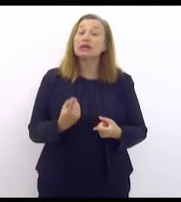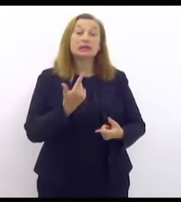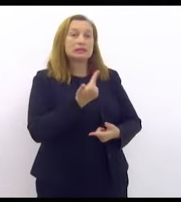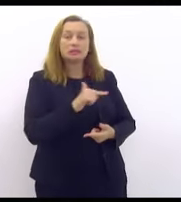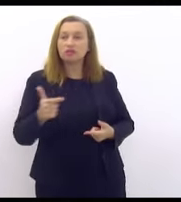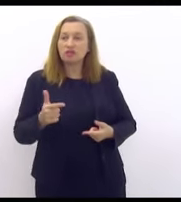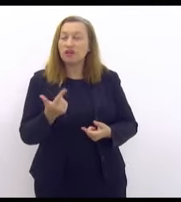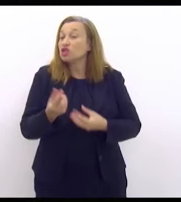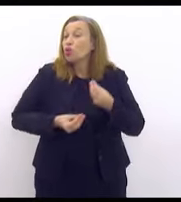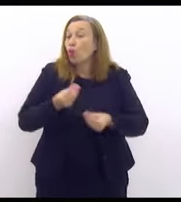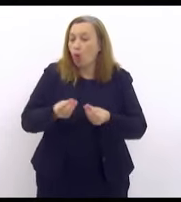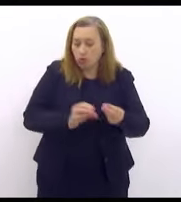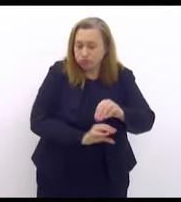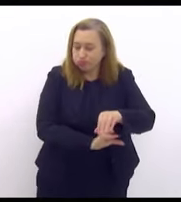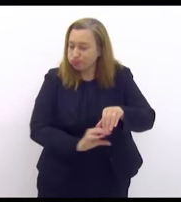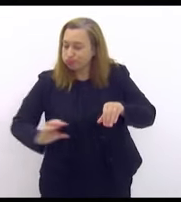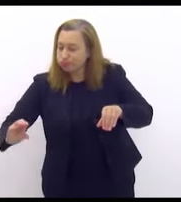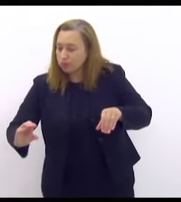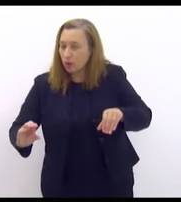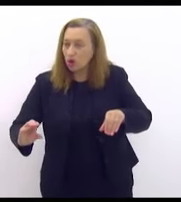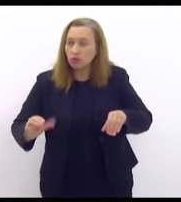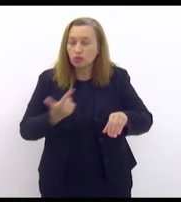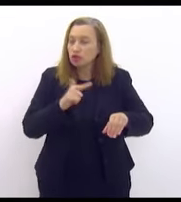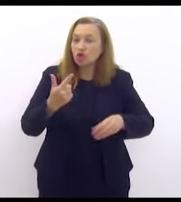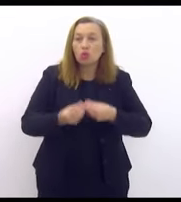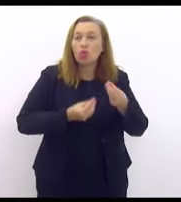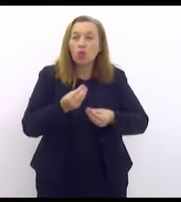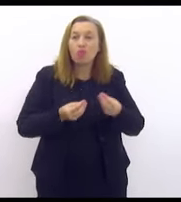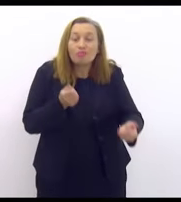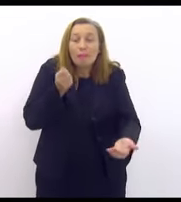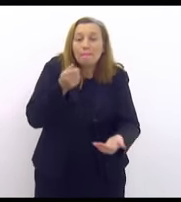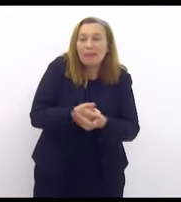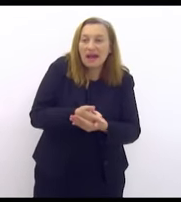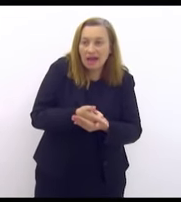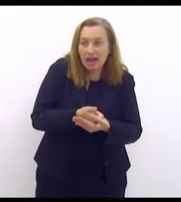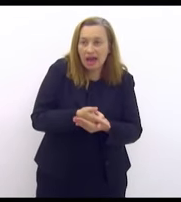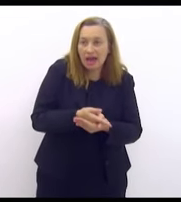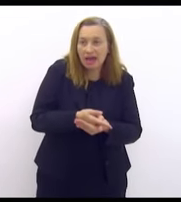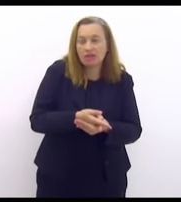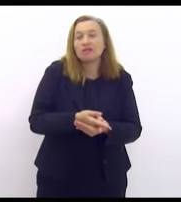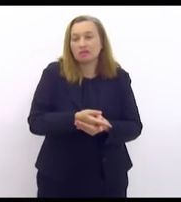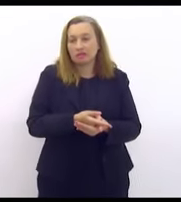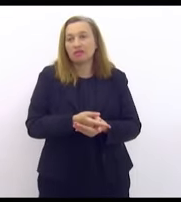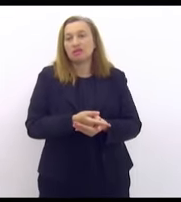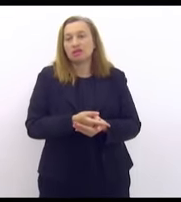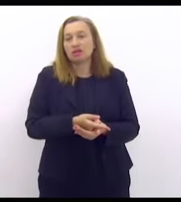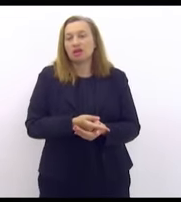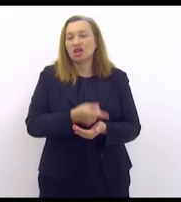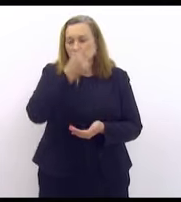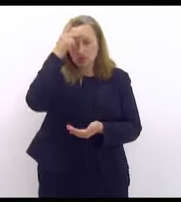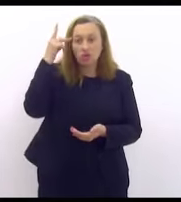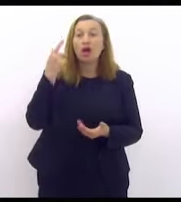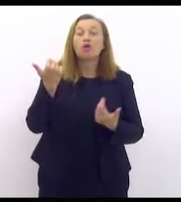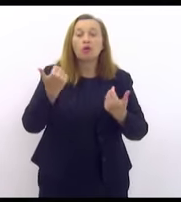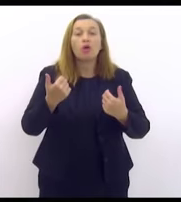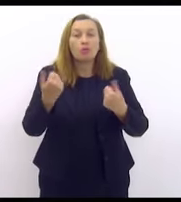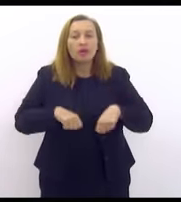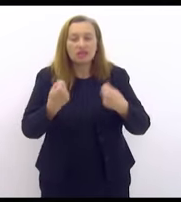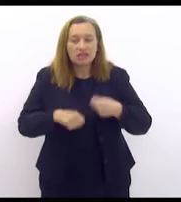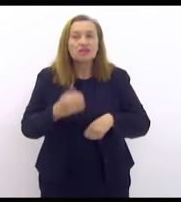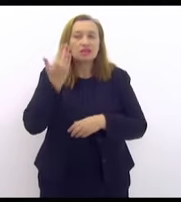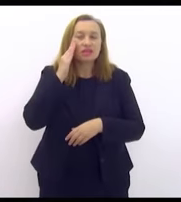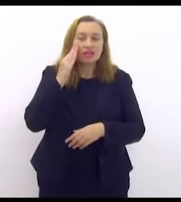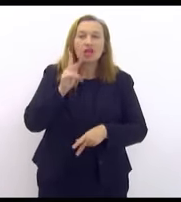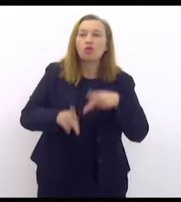teríamos condição de fazer girar a folha de pagamento. Porque isso a população tem que entender. Por que que a Alerj teve